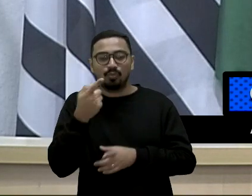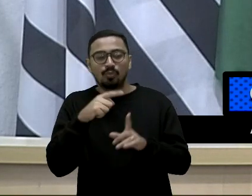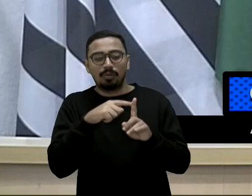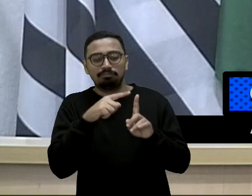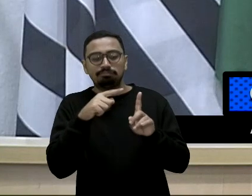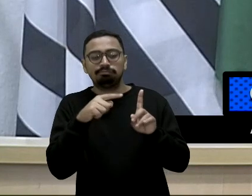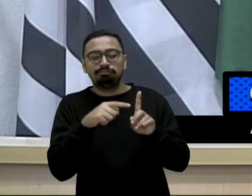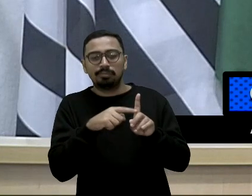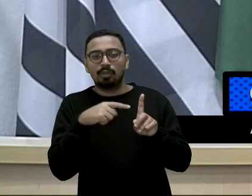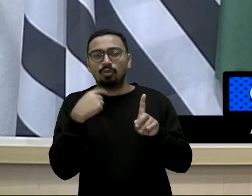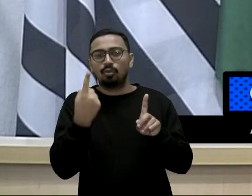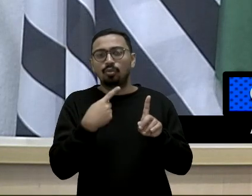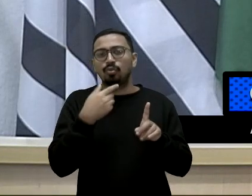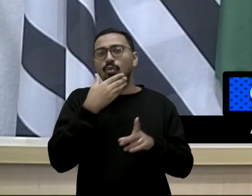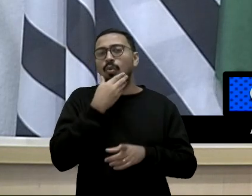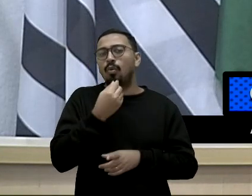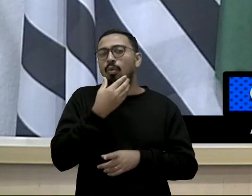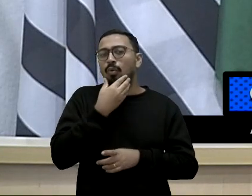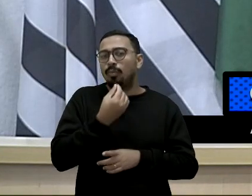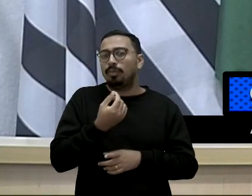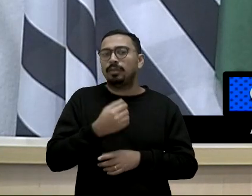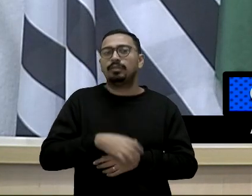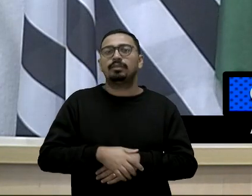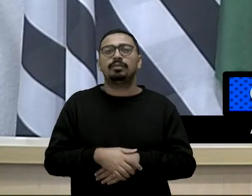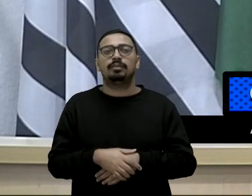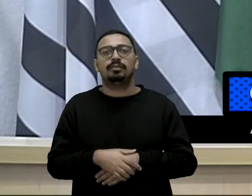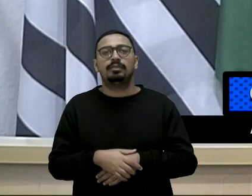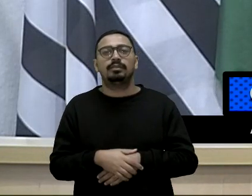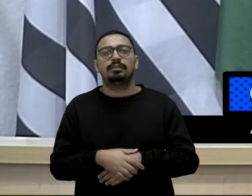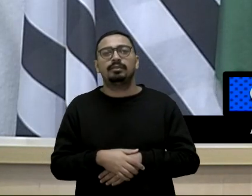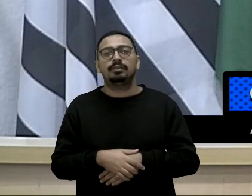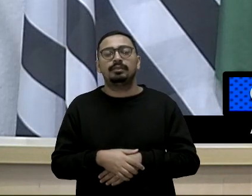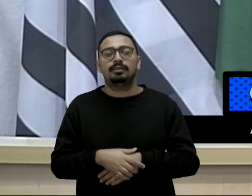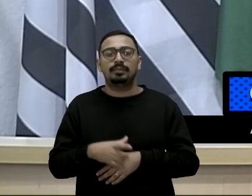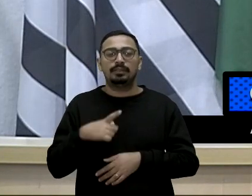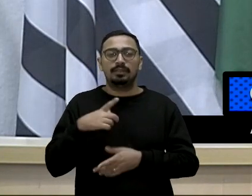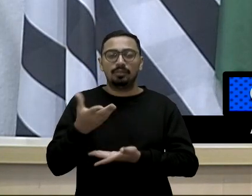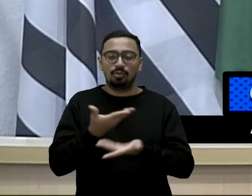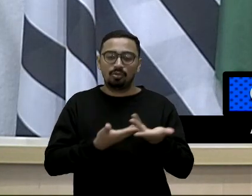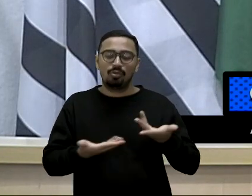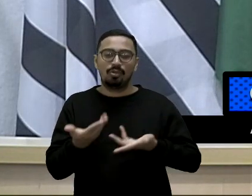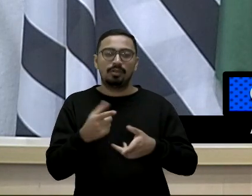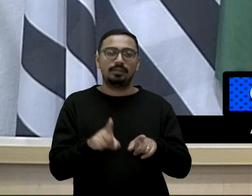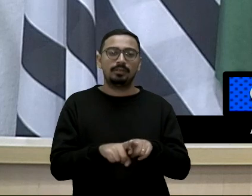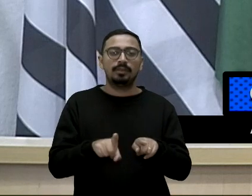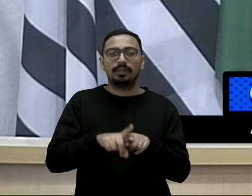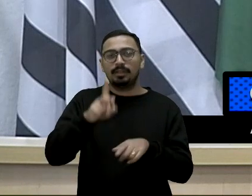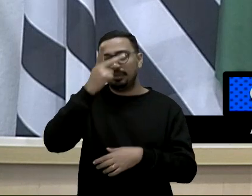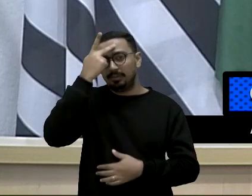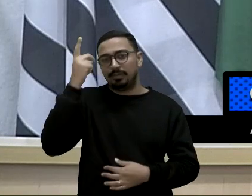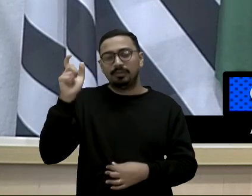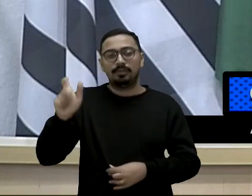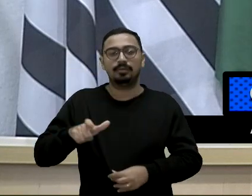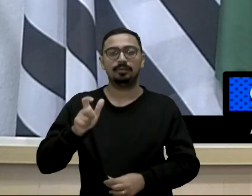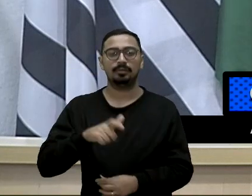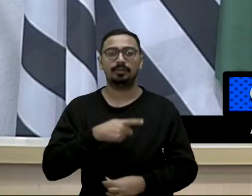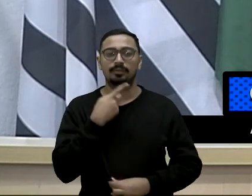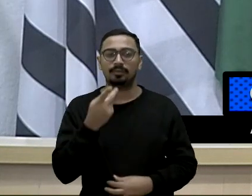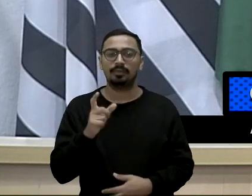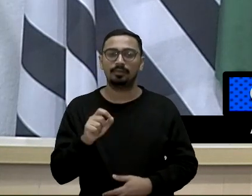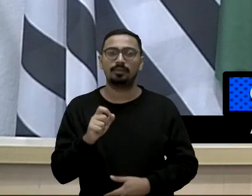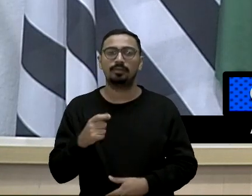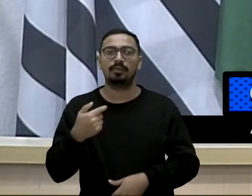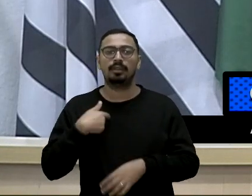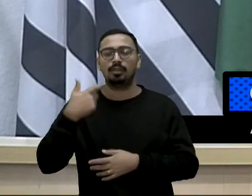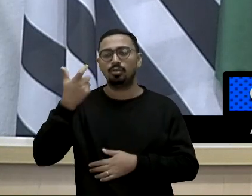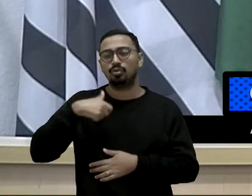Então, aos homens, né, aqui eu ouvindo, né, cada pessoa comentando sobre, eu